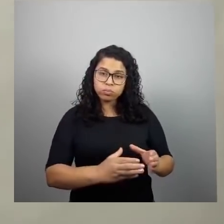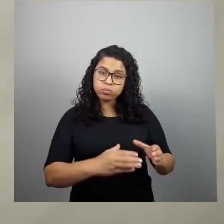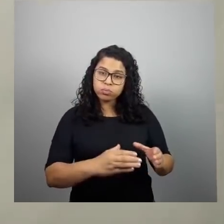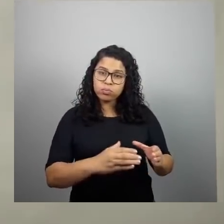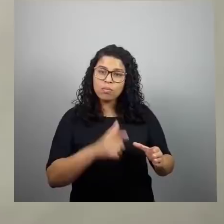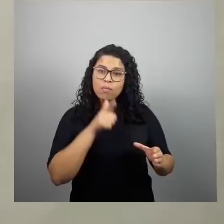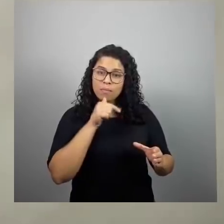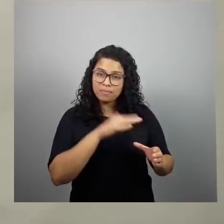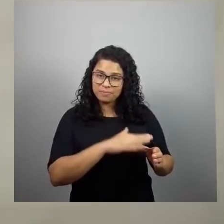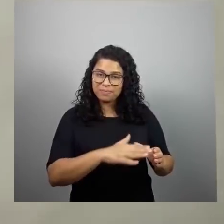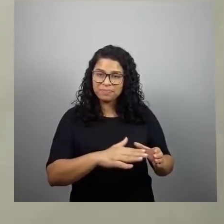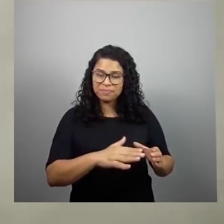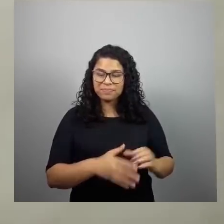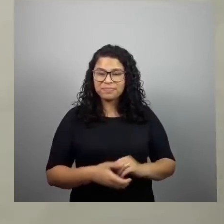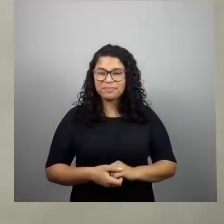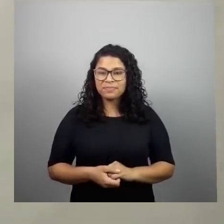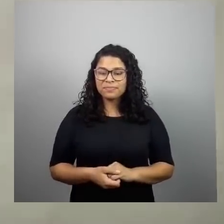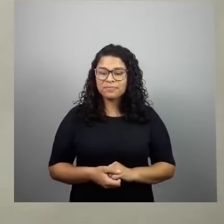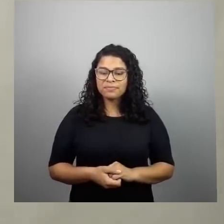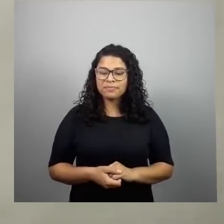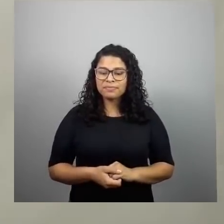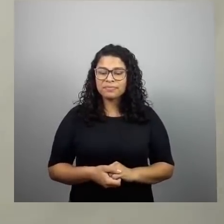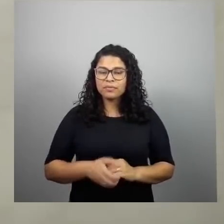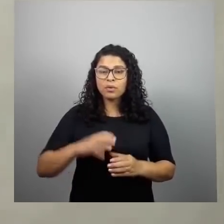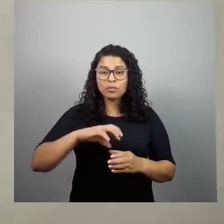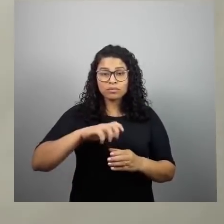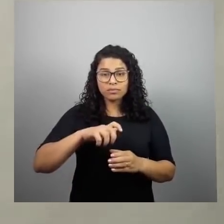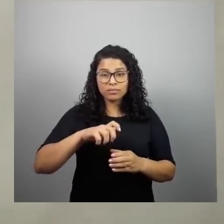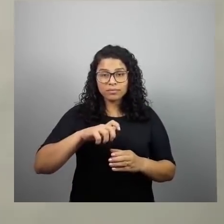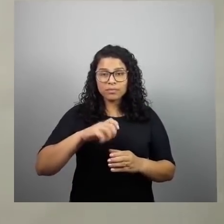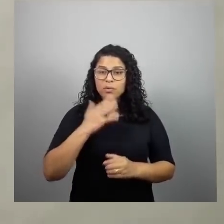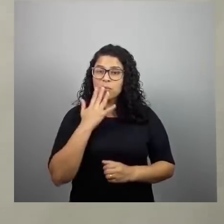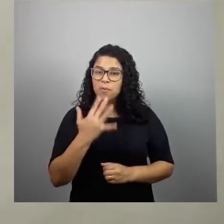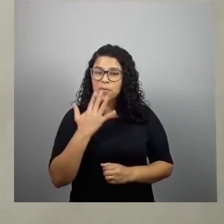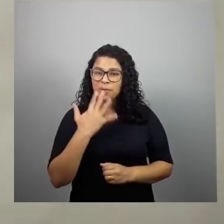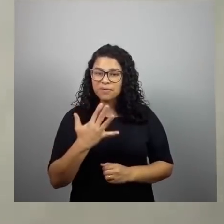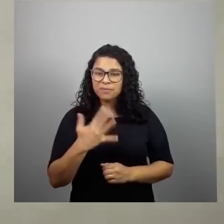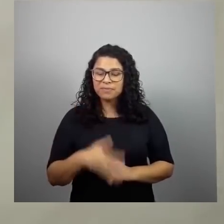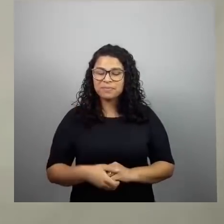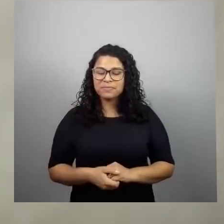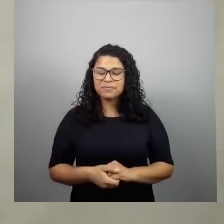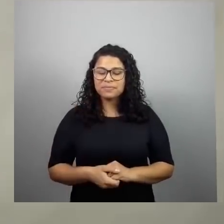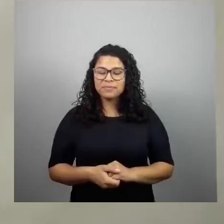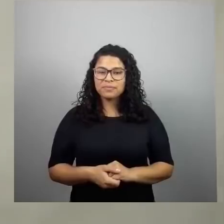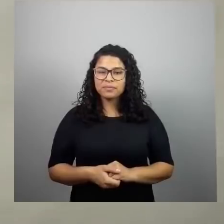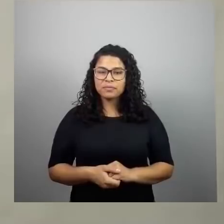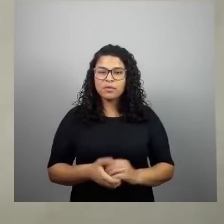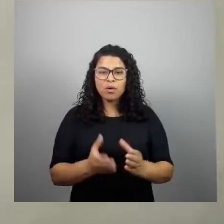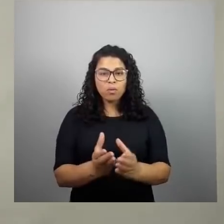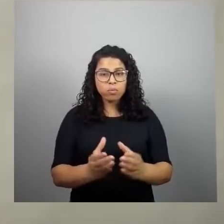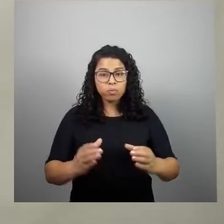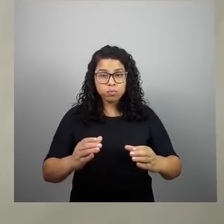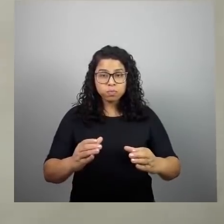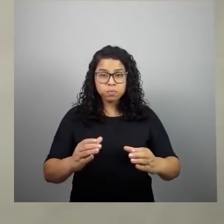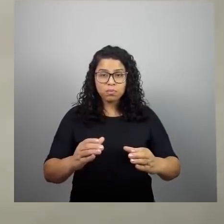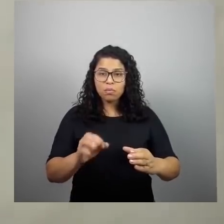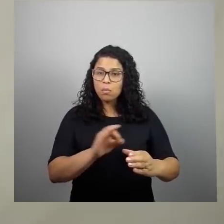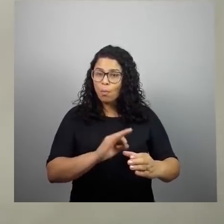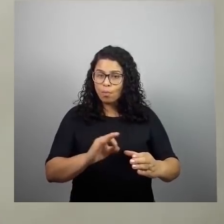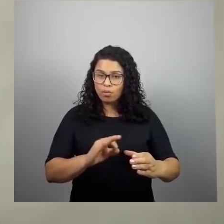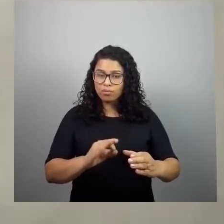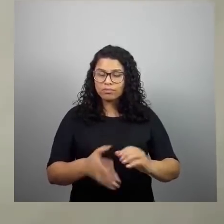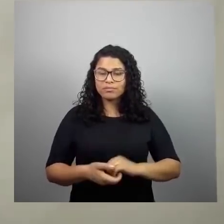uma tigela pequena, tampinhas coloridas, um pote vazio,